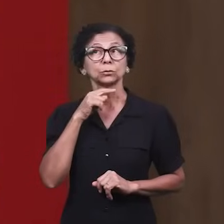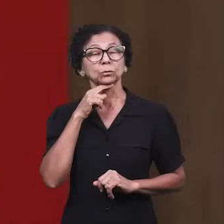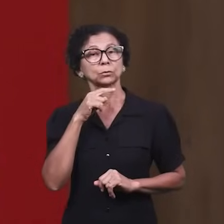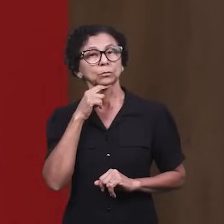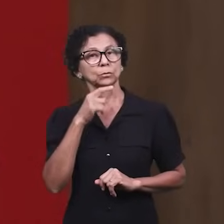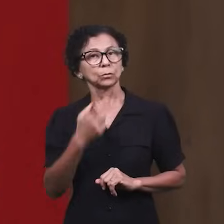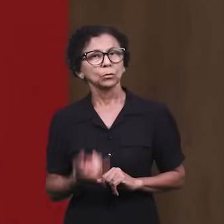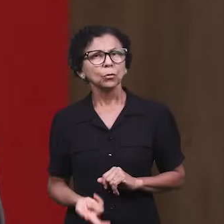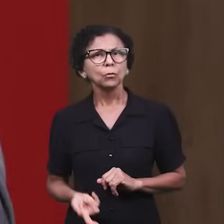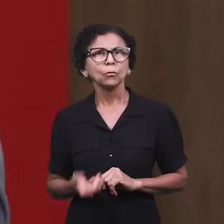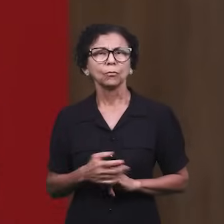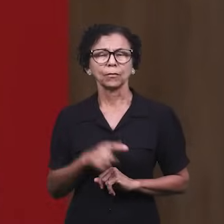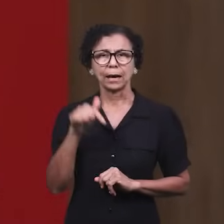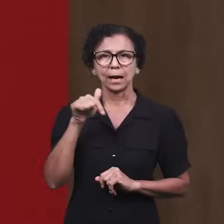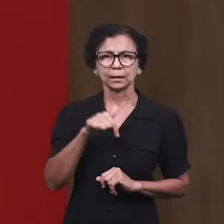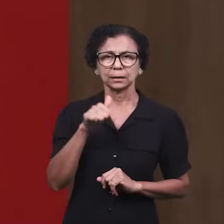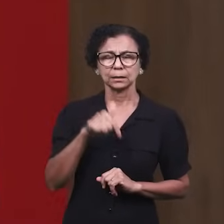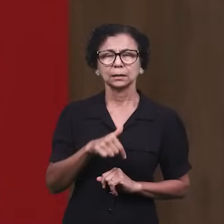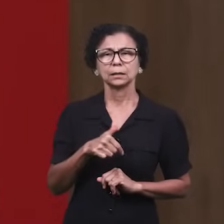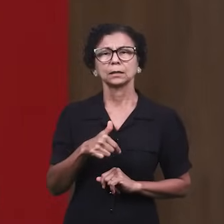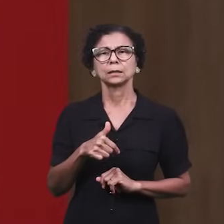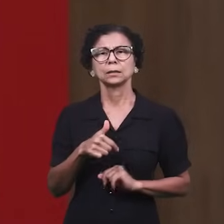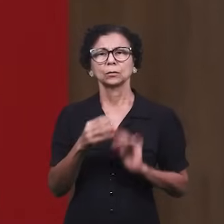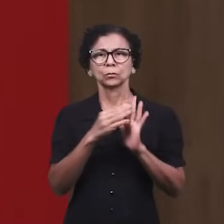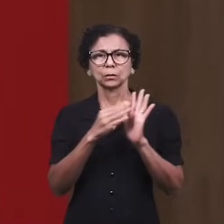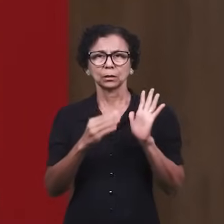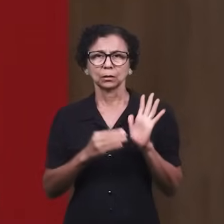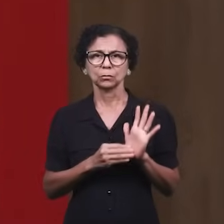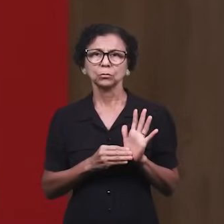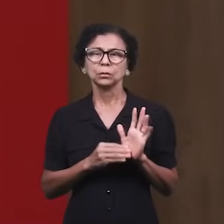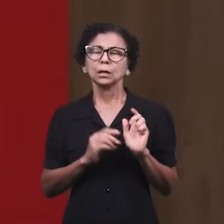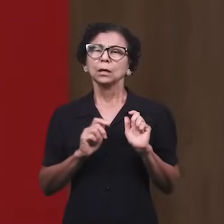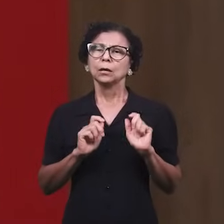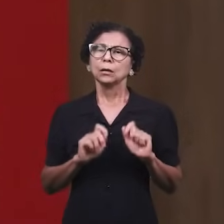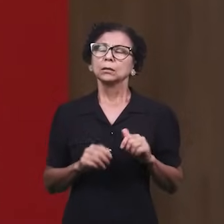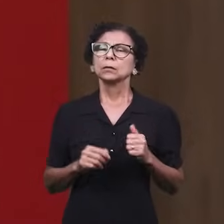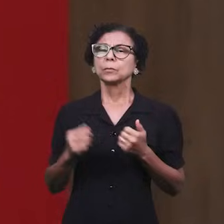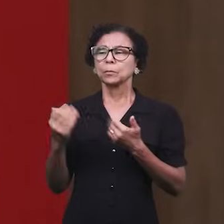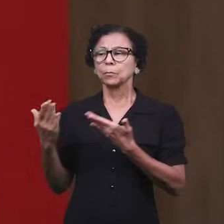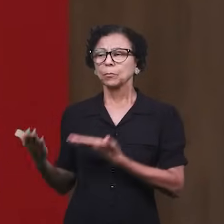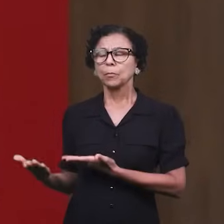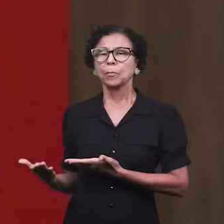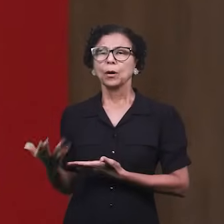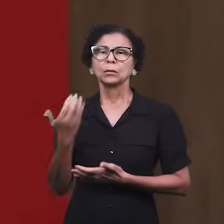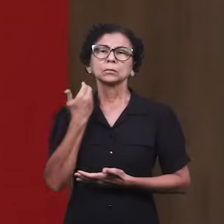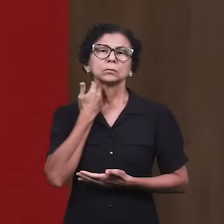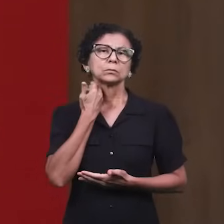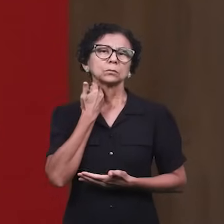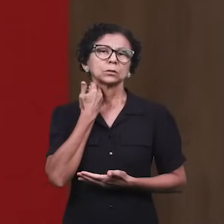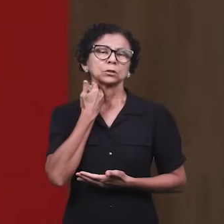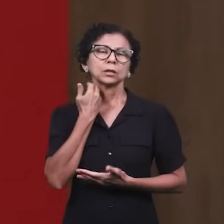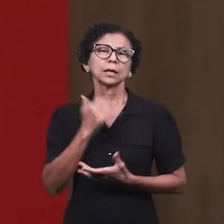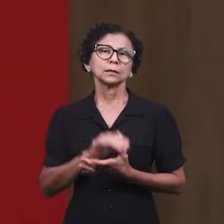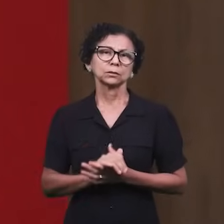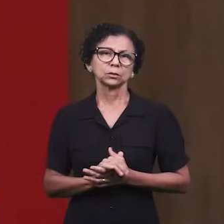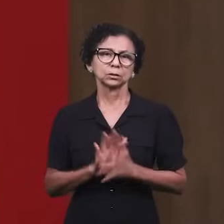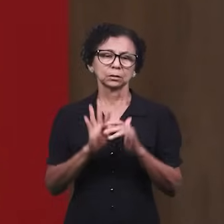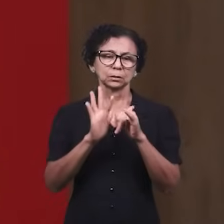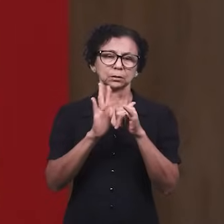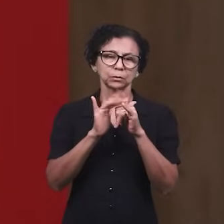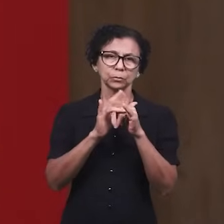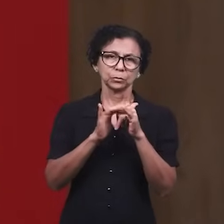em relação ao que está sendo comentado aqui neste programa, você pode interagir conosco também no chat, aqueles que estão assistindo pelo